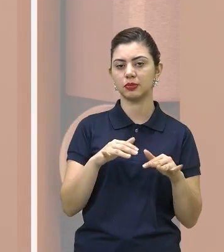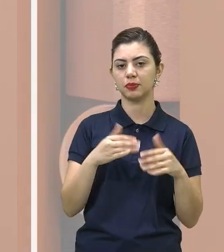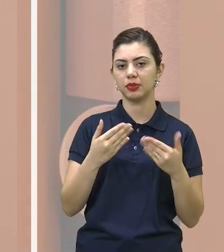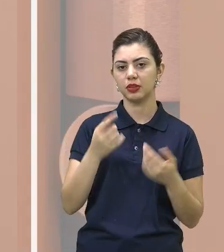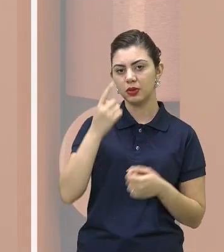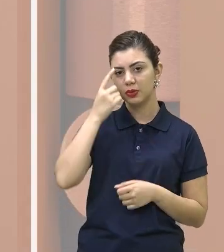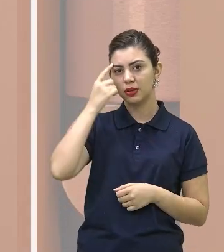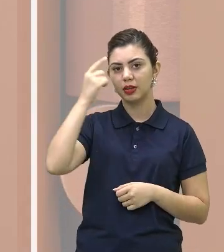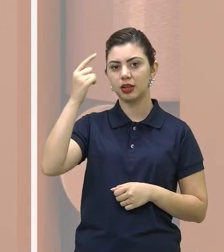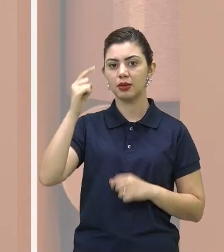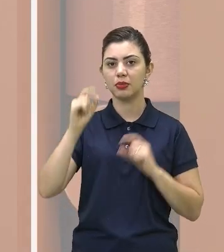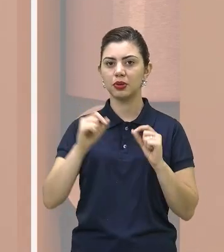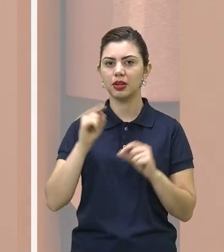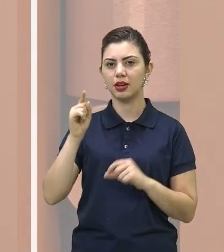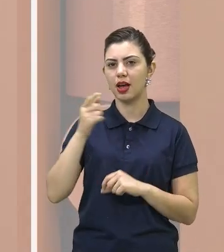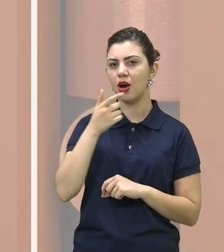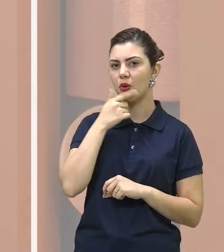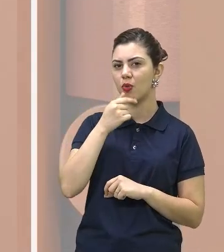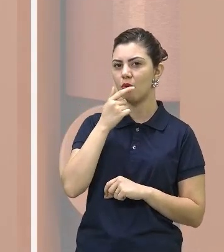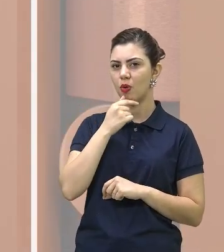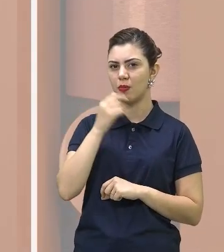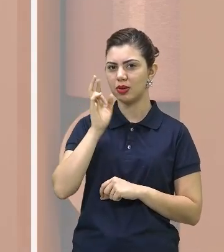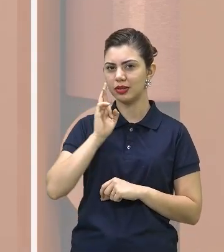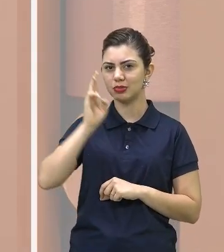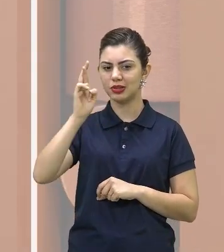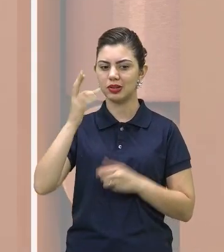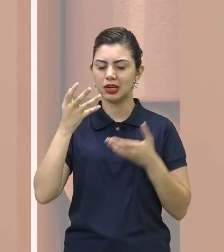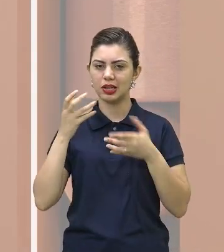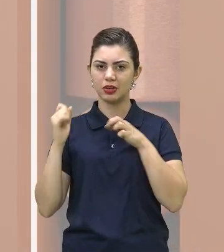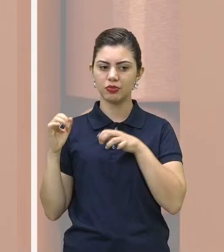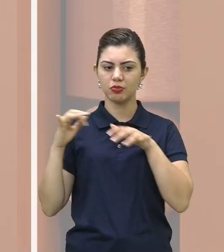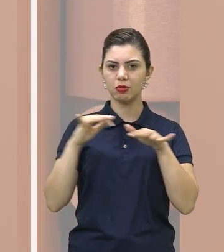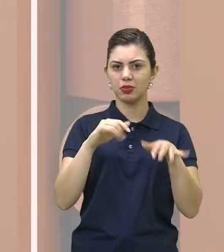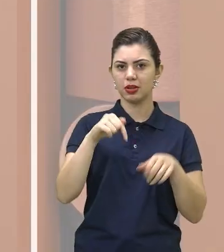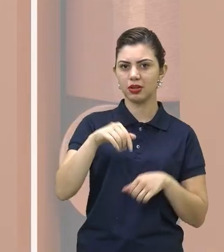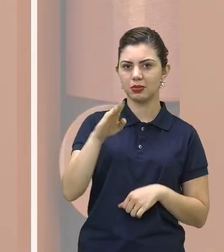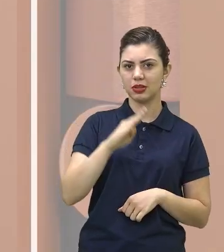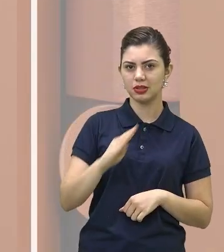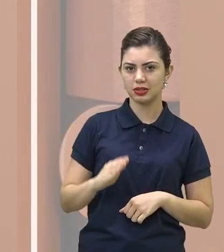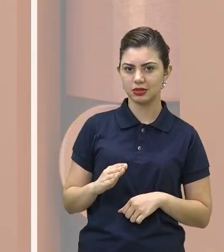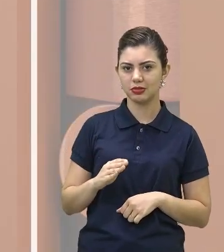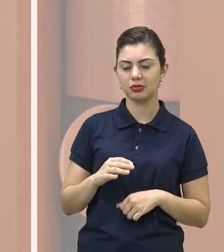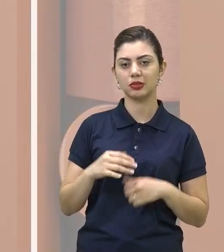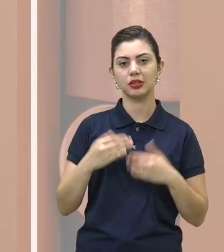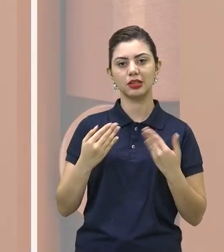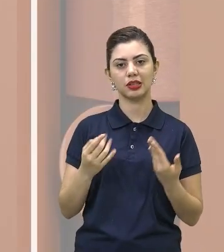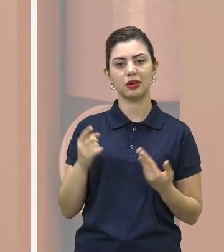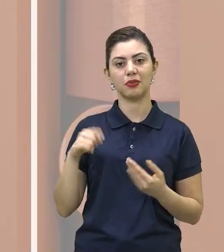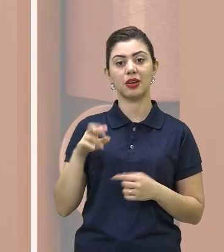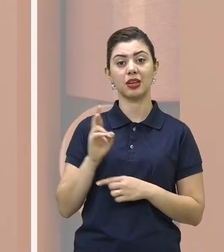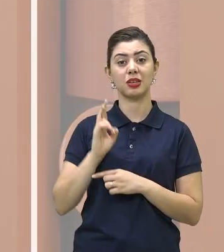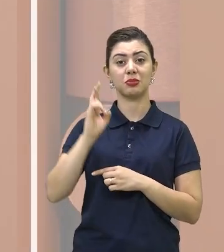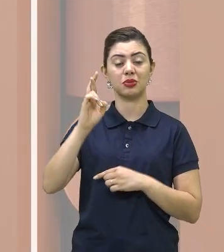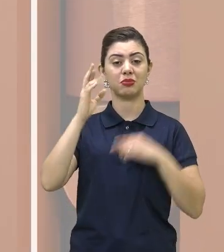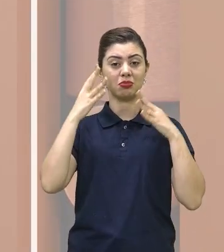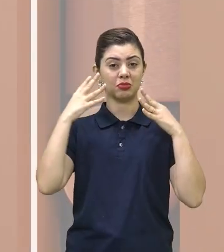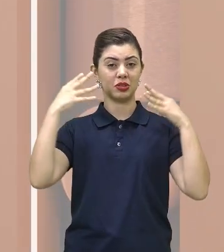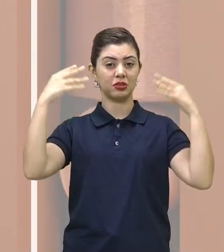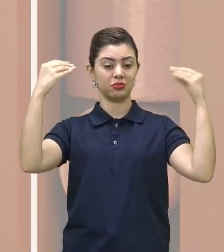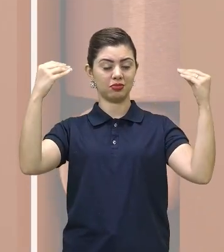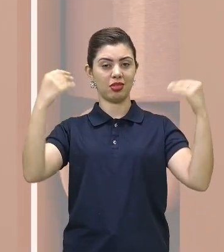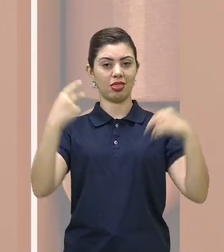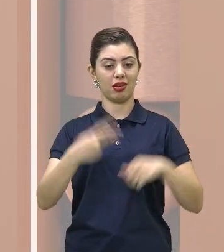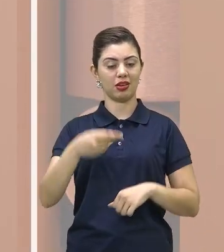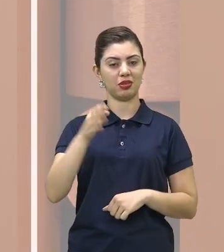Nassau, nós vamos invadir o Brasil? Foi então o quê? Um governador-geral holandês em terras